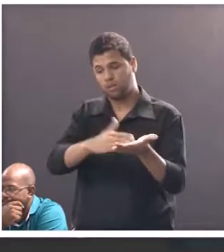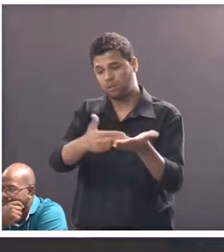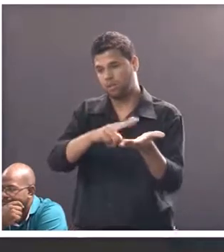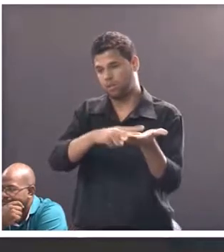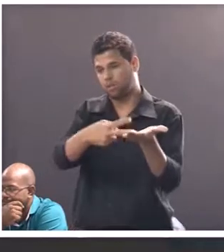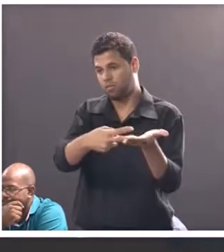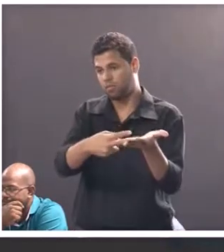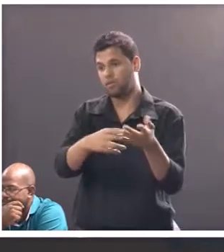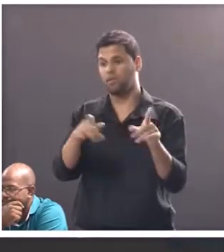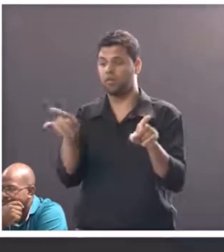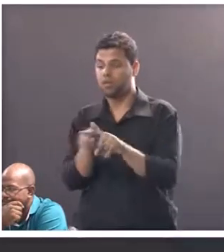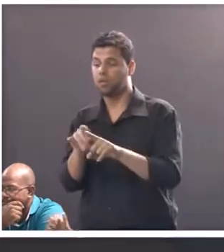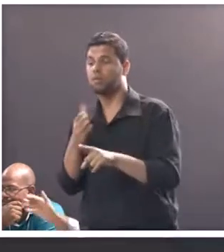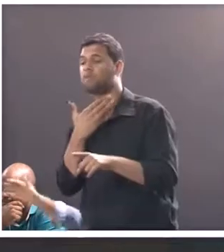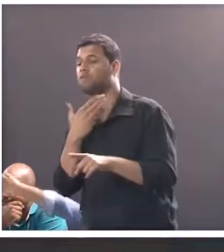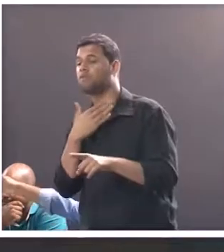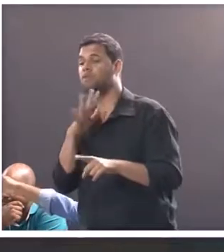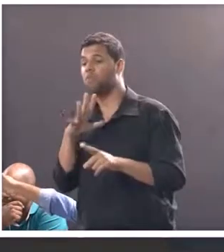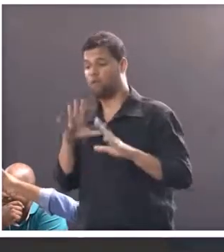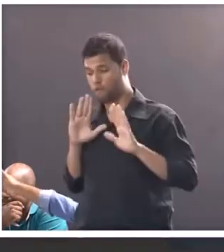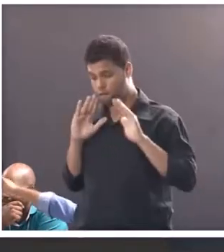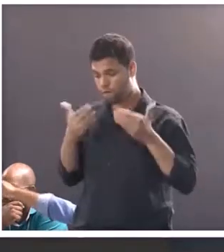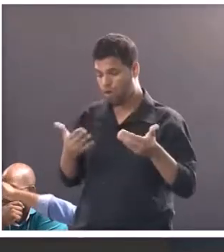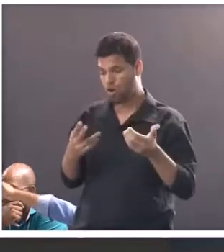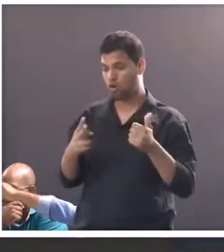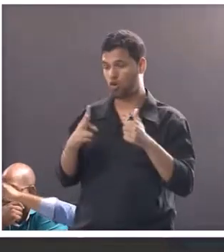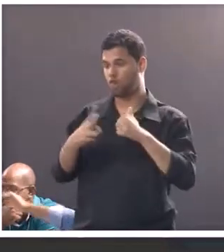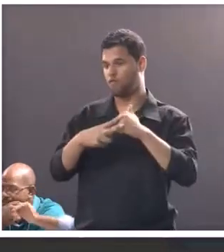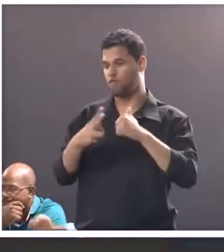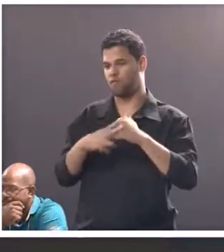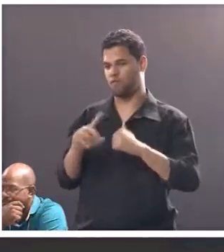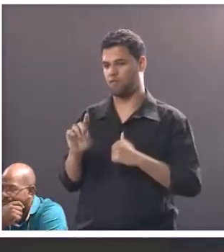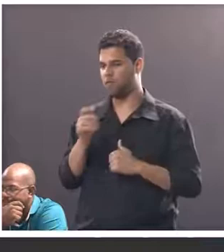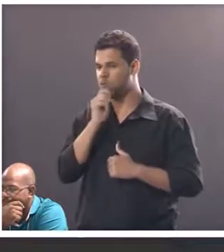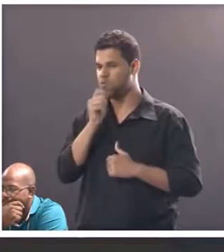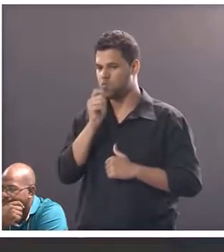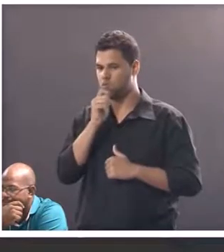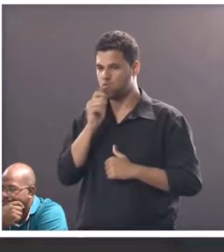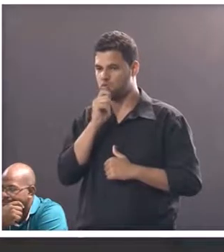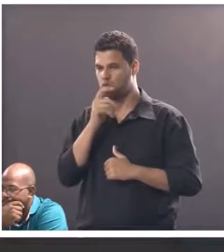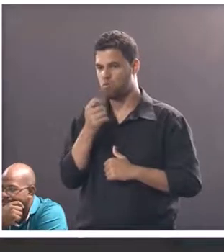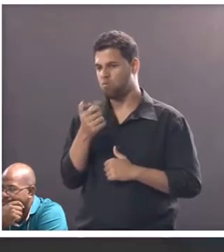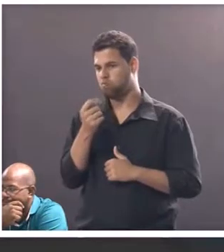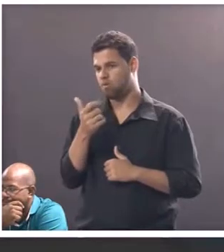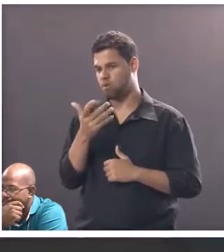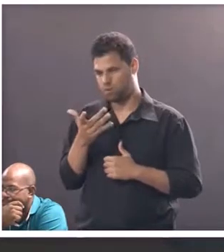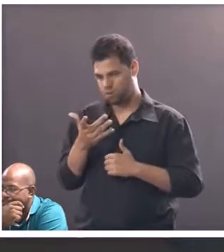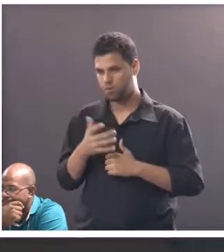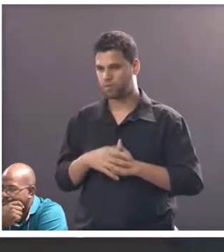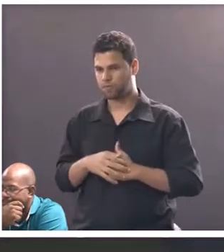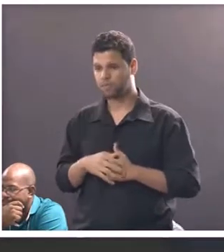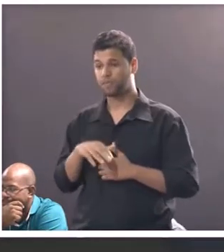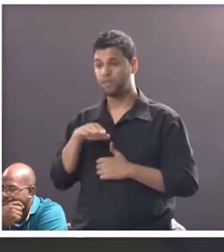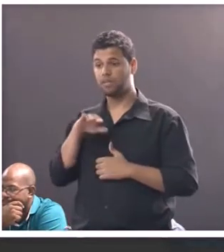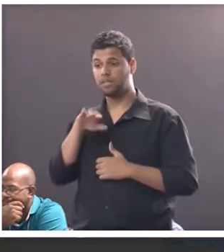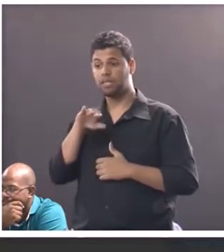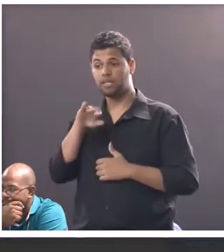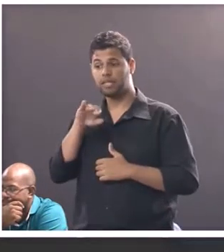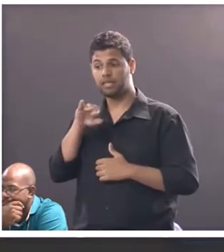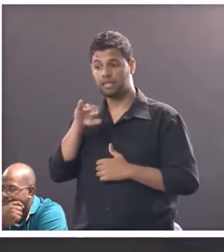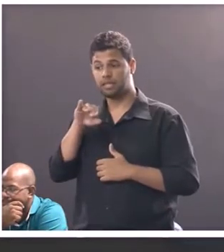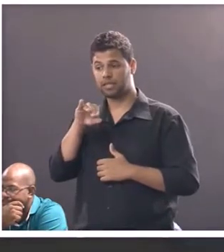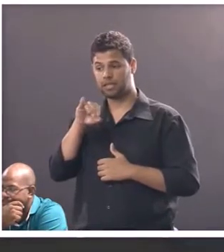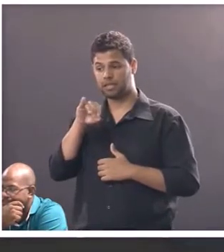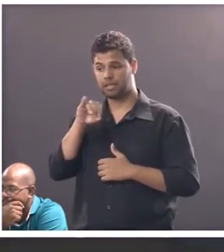da versão voz, conforme o meu amigo aqui, o Israel, ele vai estar falando daqui a pouco. Quando a gente fala de passado, eu peguei aqui o